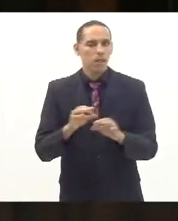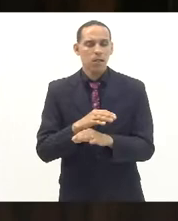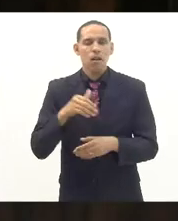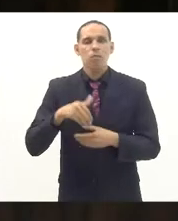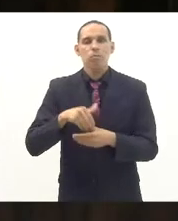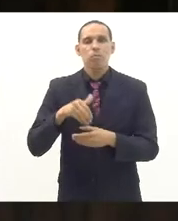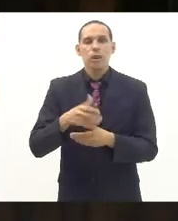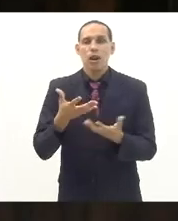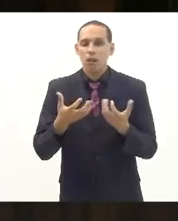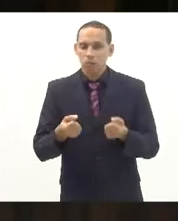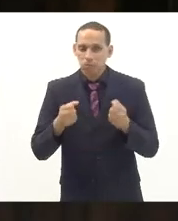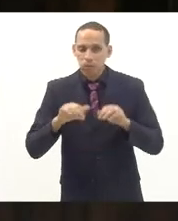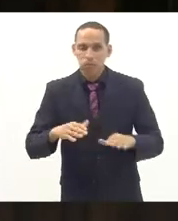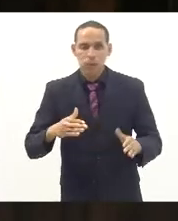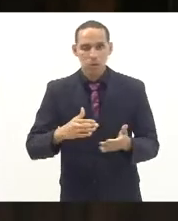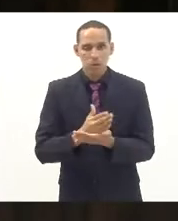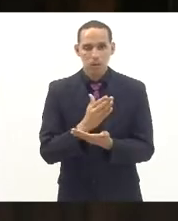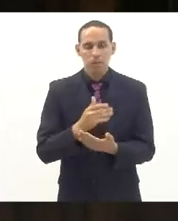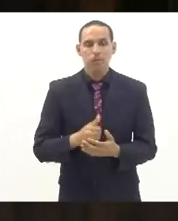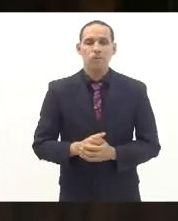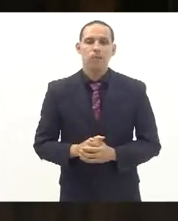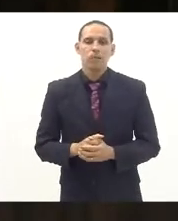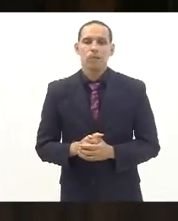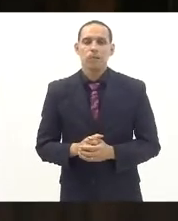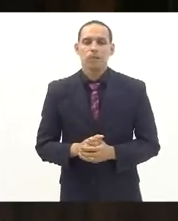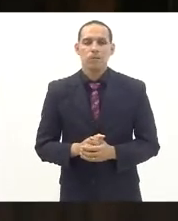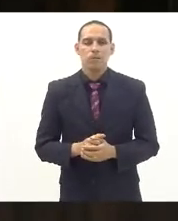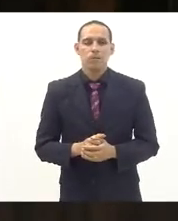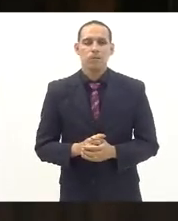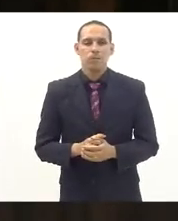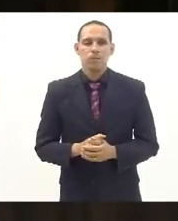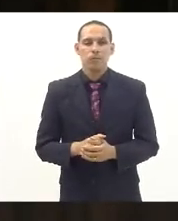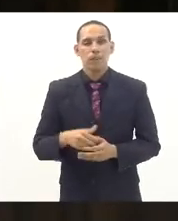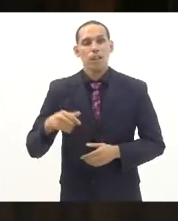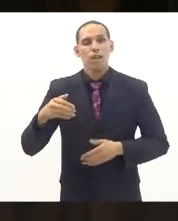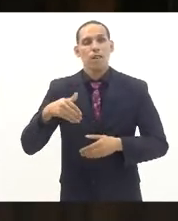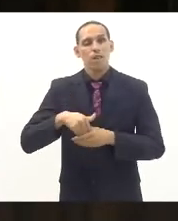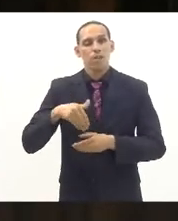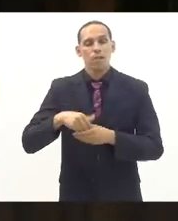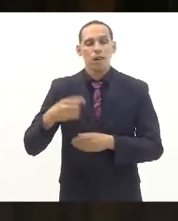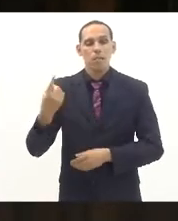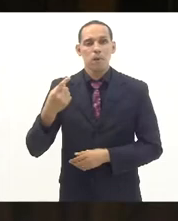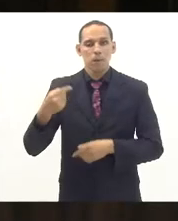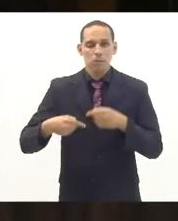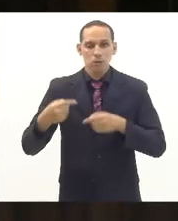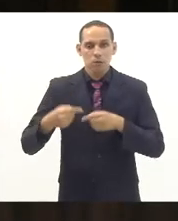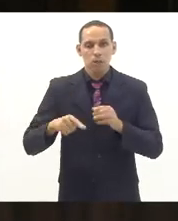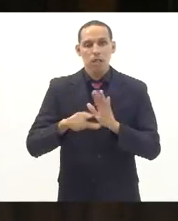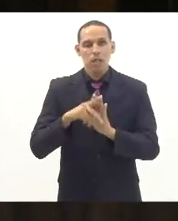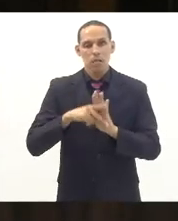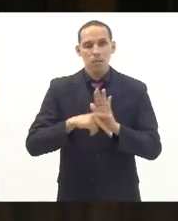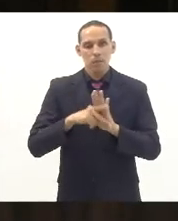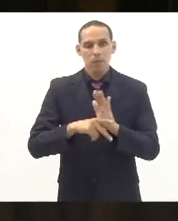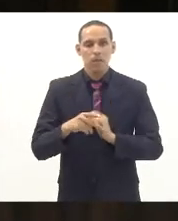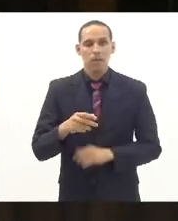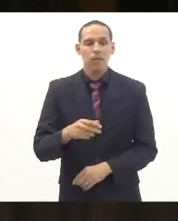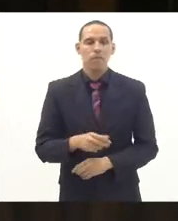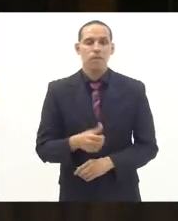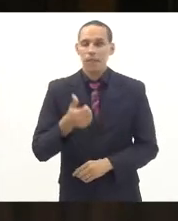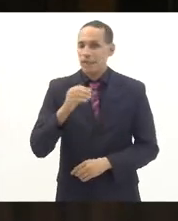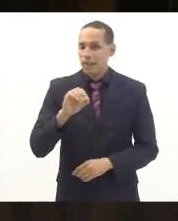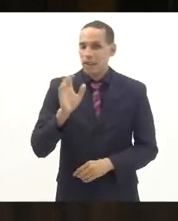da discussão e votação seus que aprovam a permanência no botão aprovado autógrafo em votação em primeira discussão projeto de lei nº 6